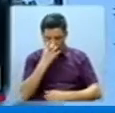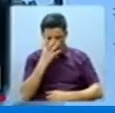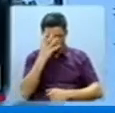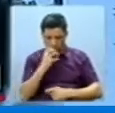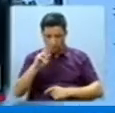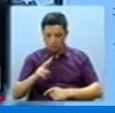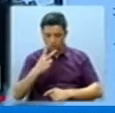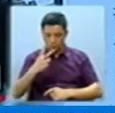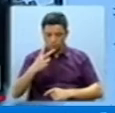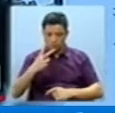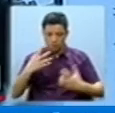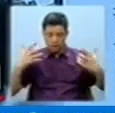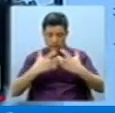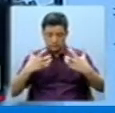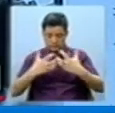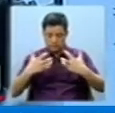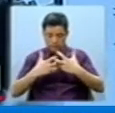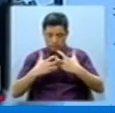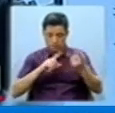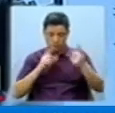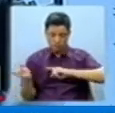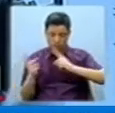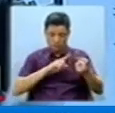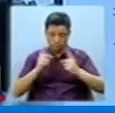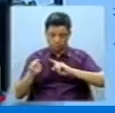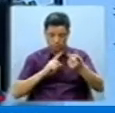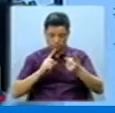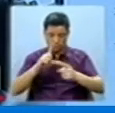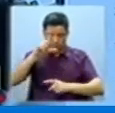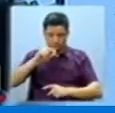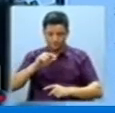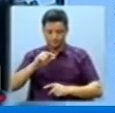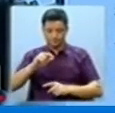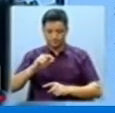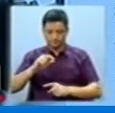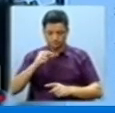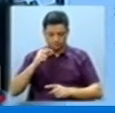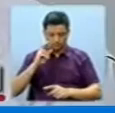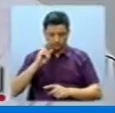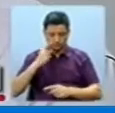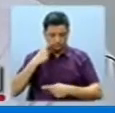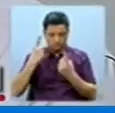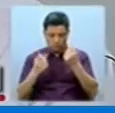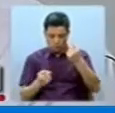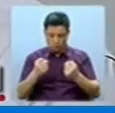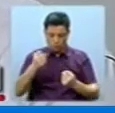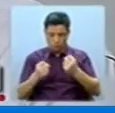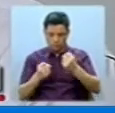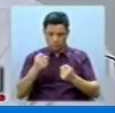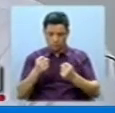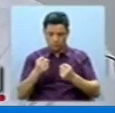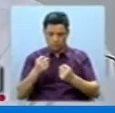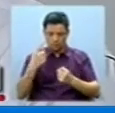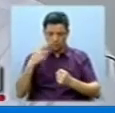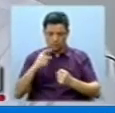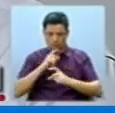duas principais causas de acidentes rodoviários. Nós detectamos imensos condutores nos nossos testes com